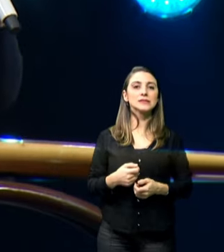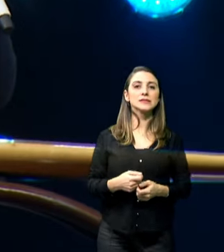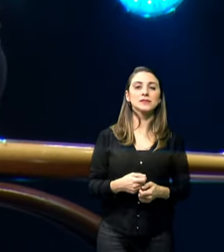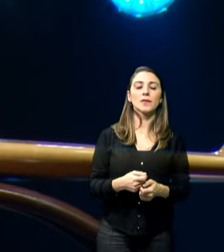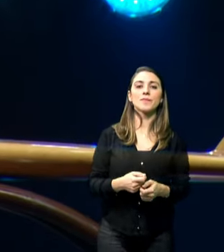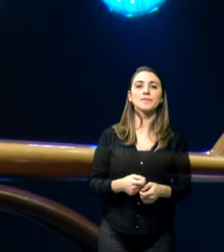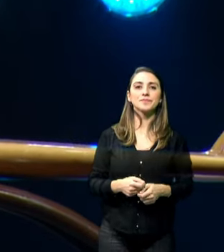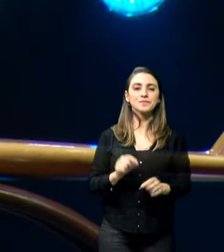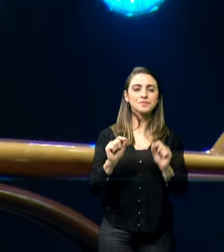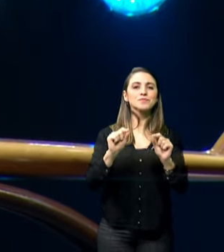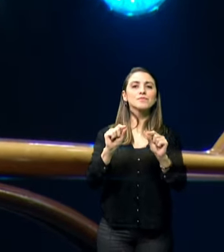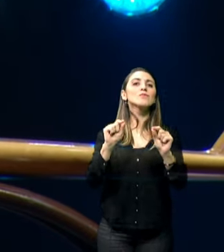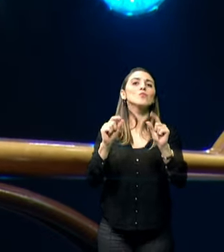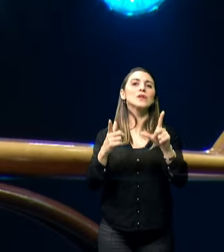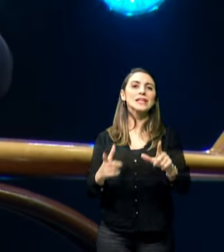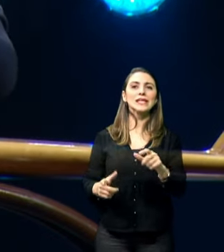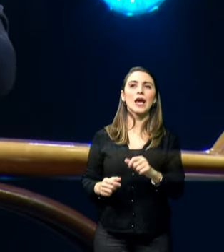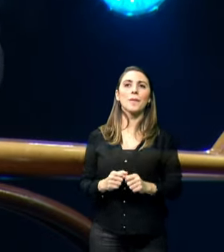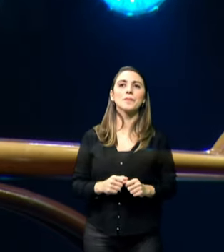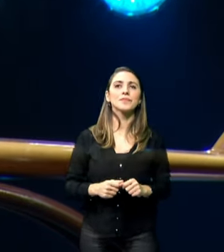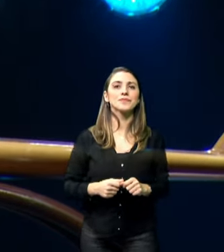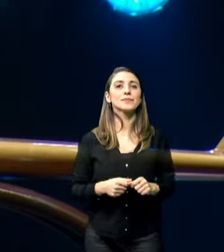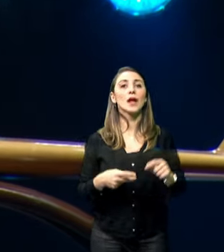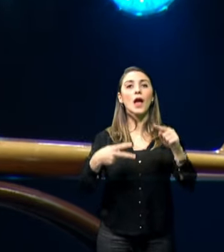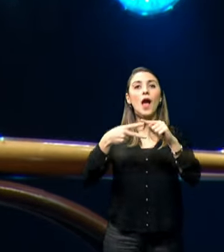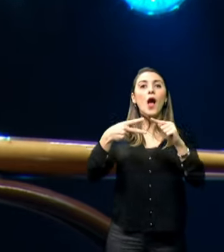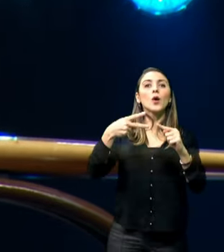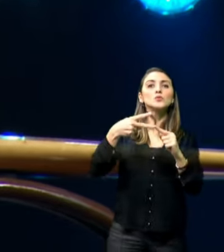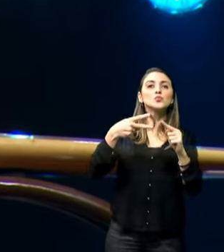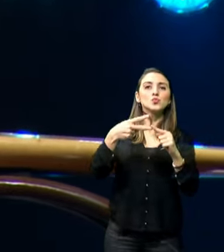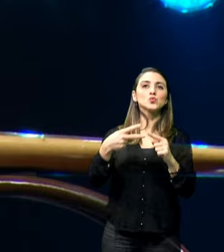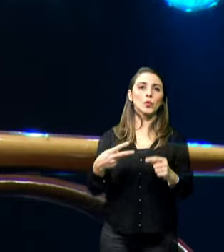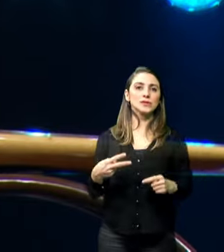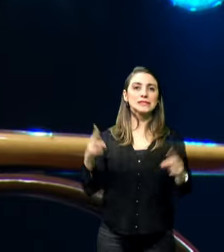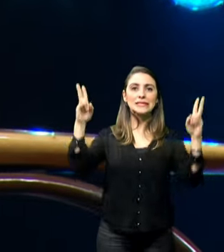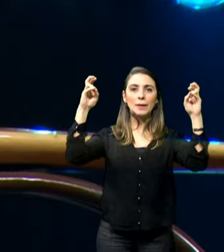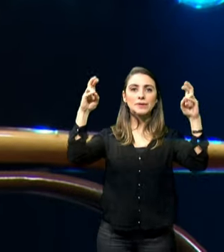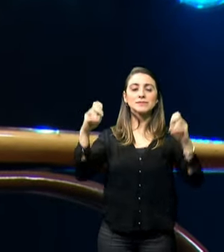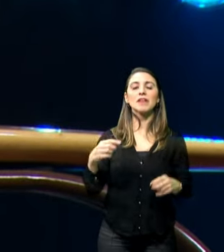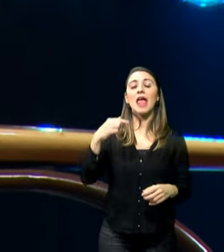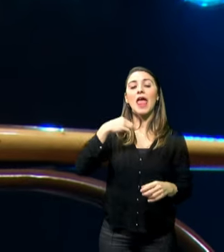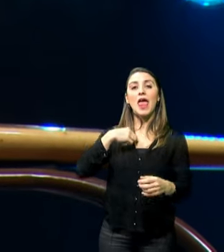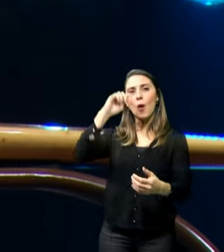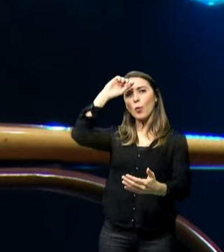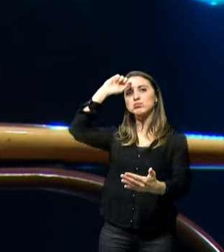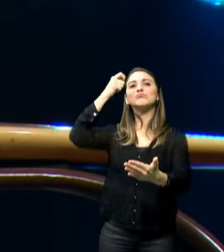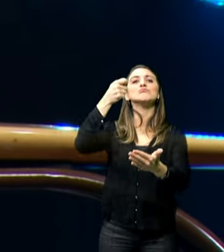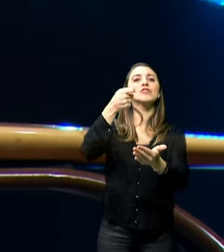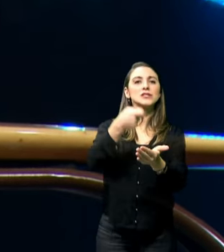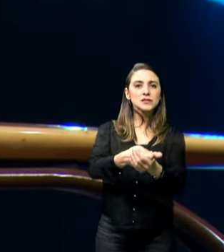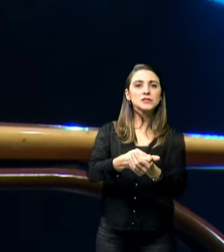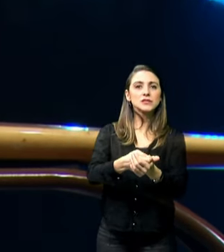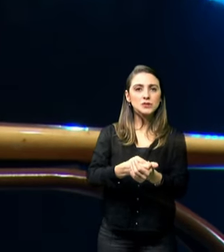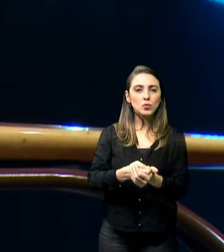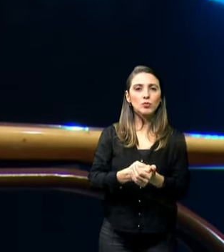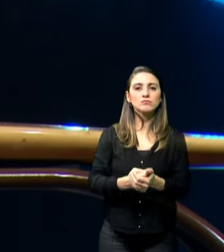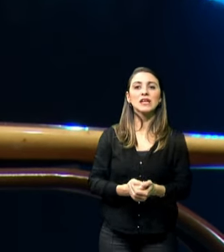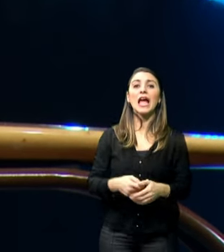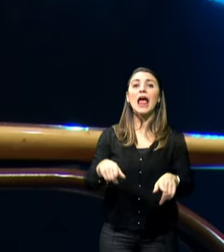antagônicas com o mesmo assunto. Eu decido construir